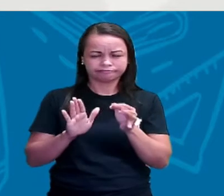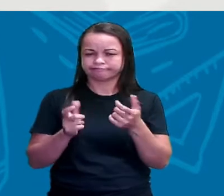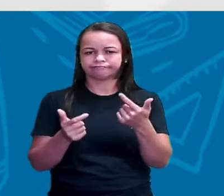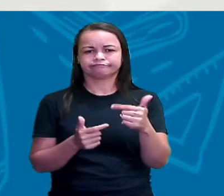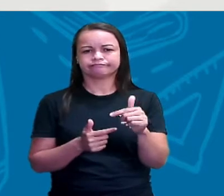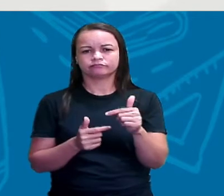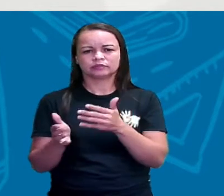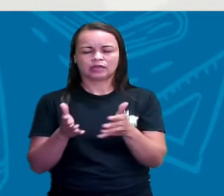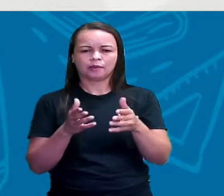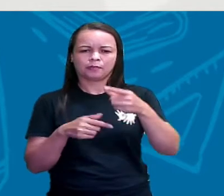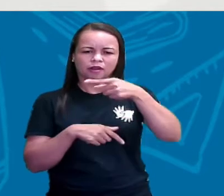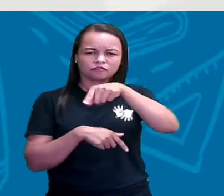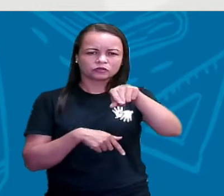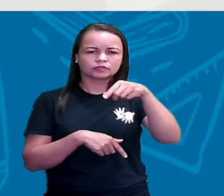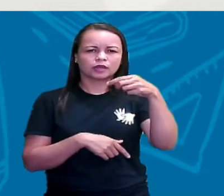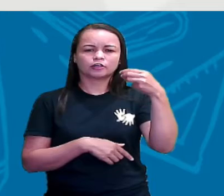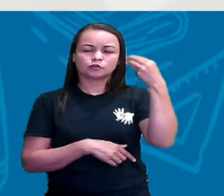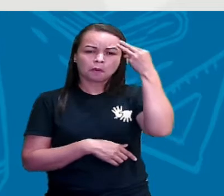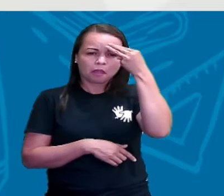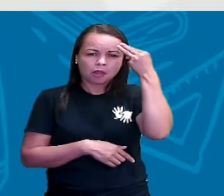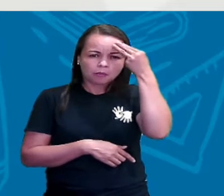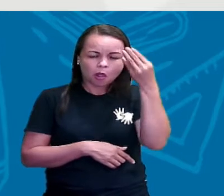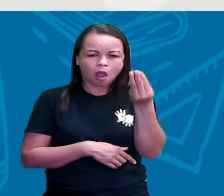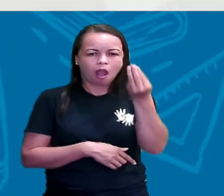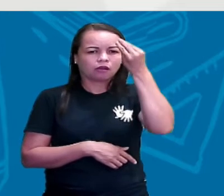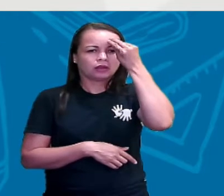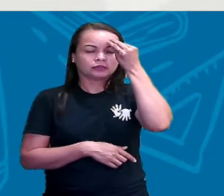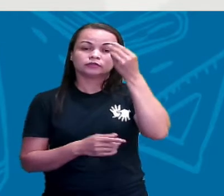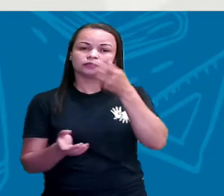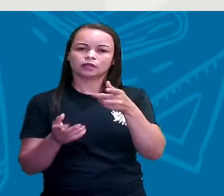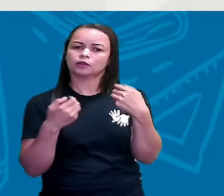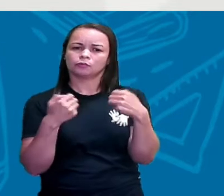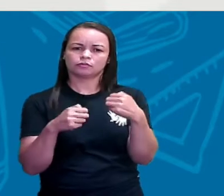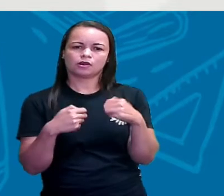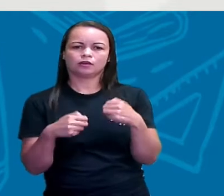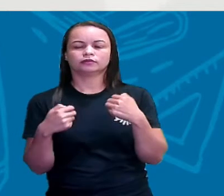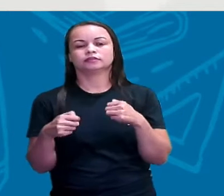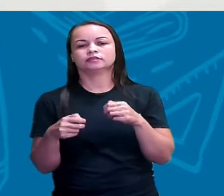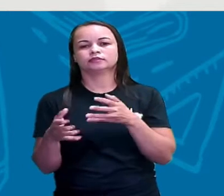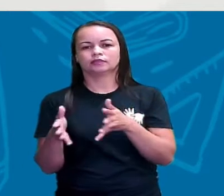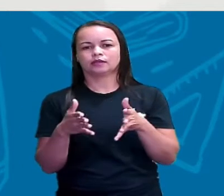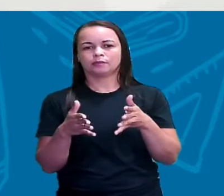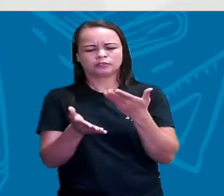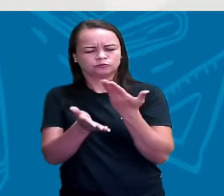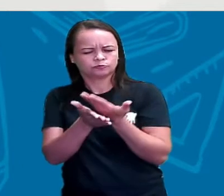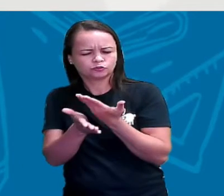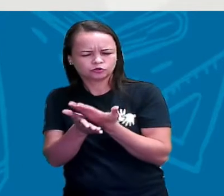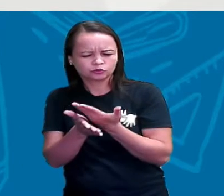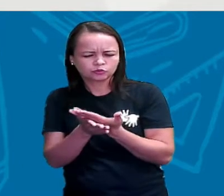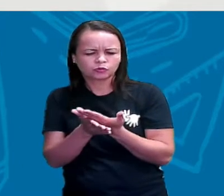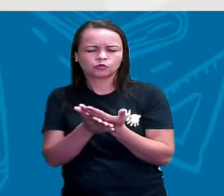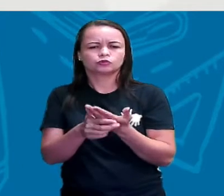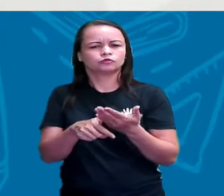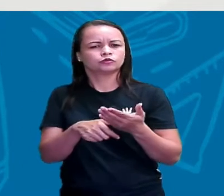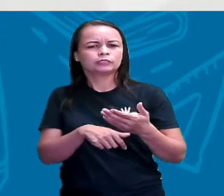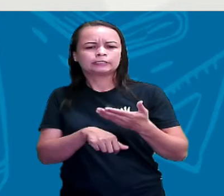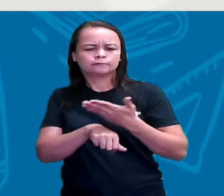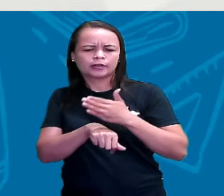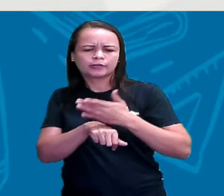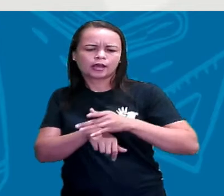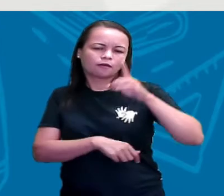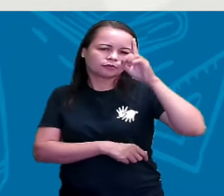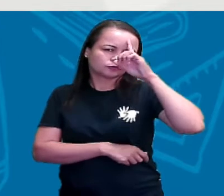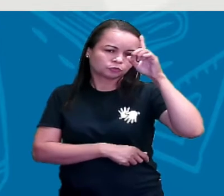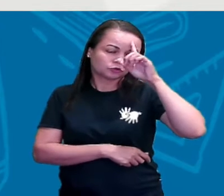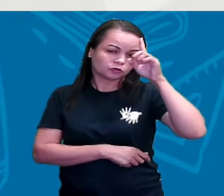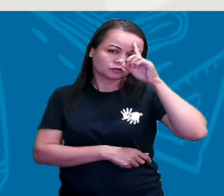para vocês memorizarem, então vai ter que ser realmente na base do estudo, do colocá-lo no dia a dia. Então, por isso que os